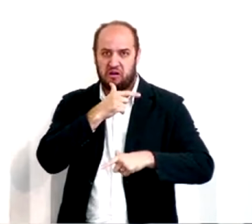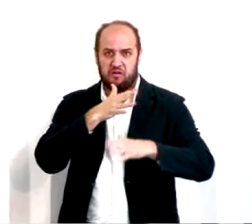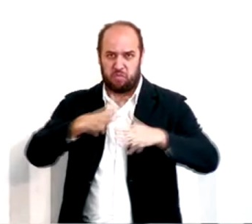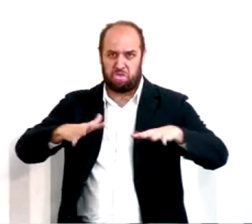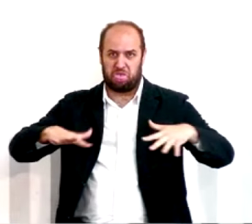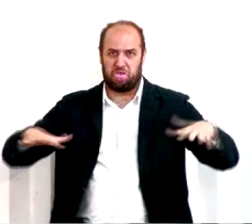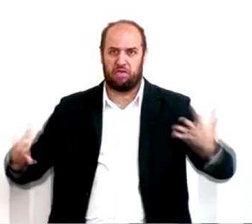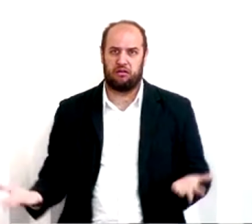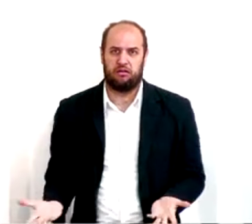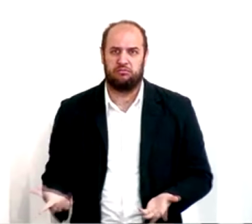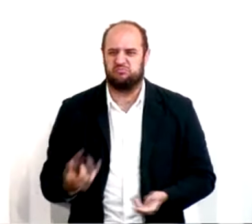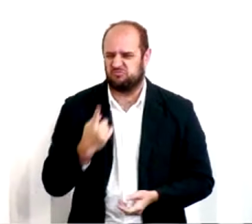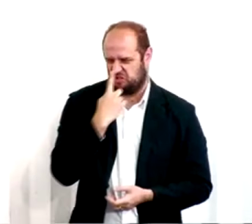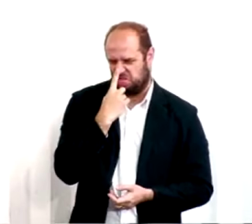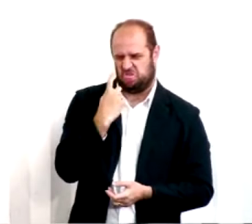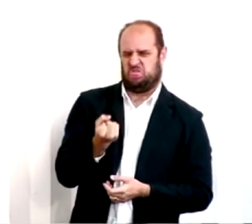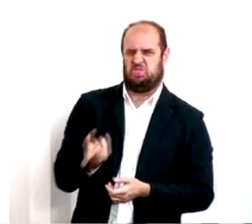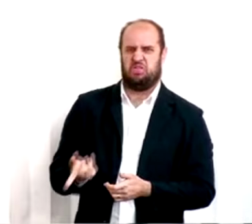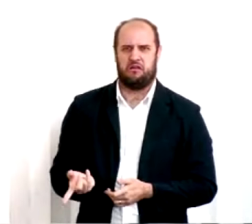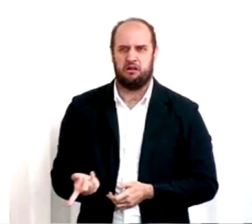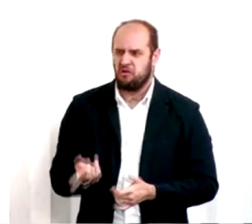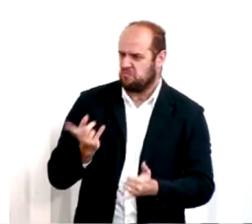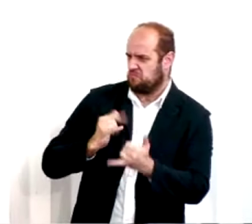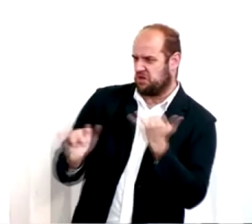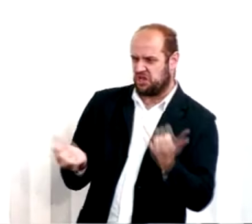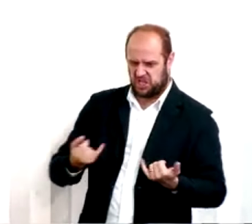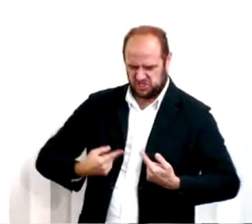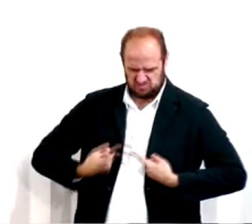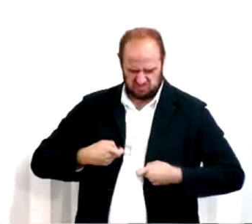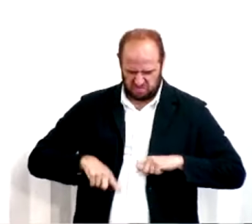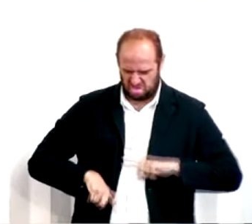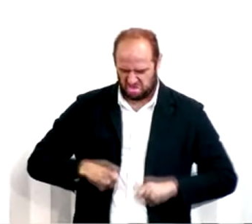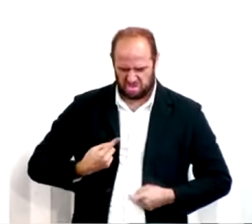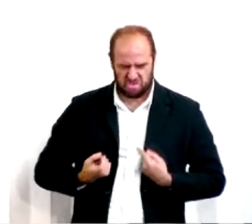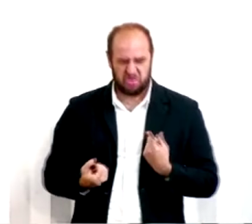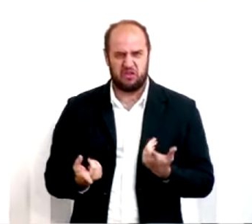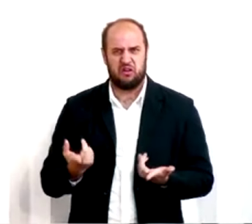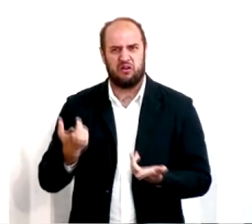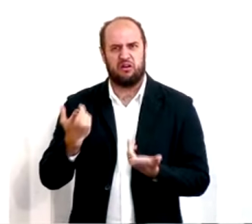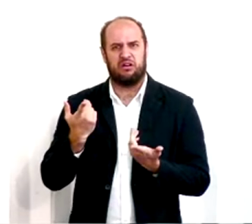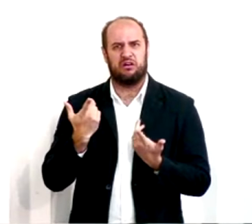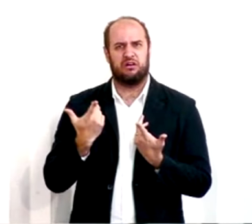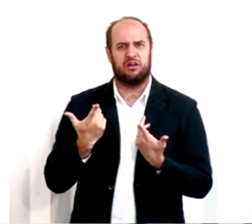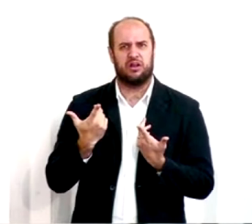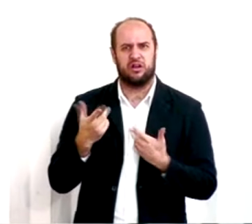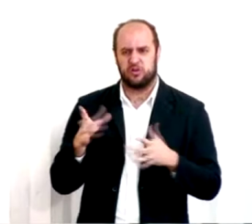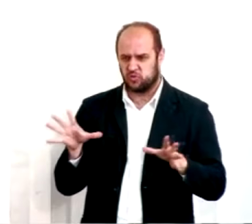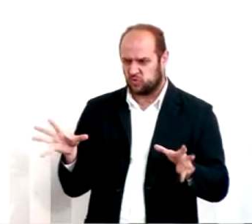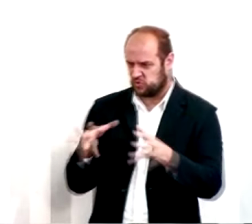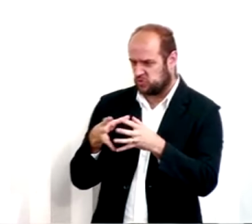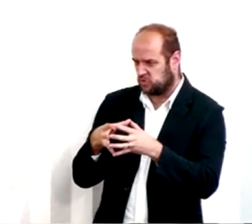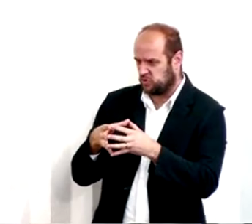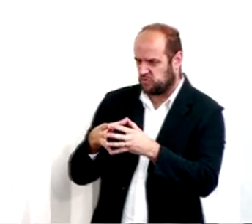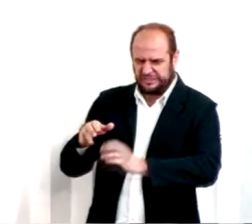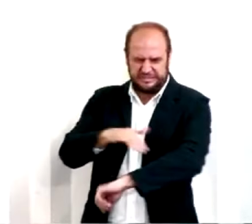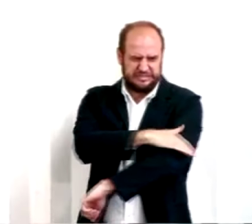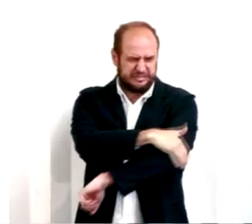Sim eles cheiram mal parecem também lombrigas em um conciliábulo em uma esquina